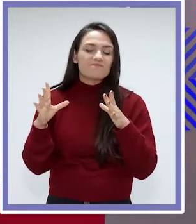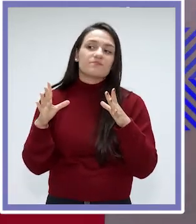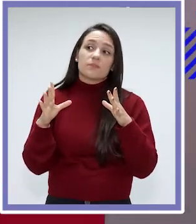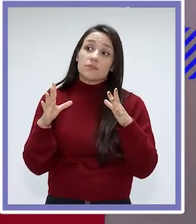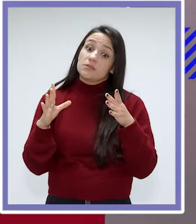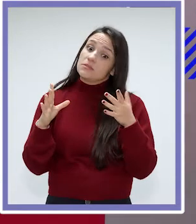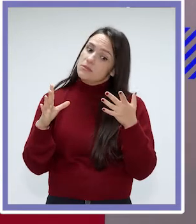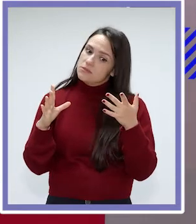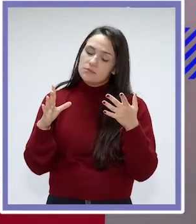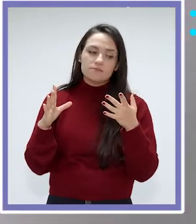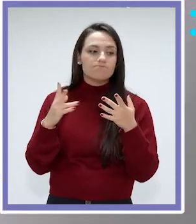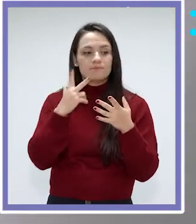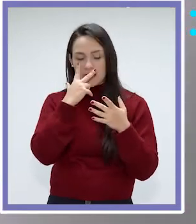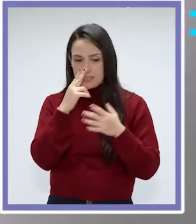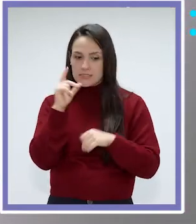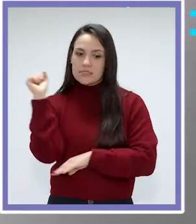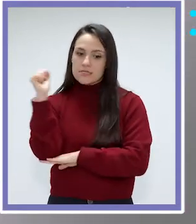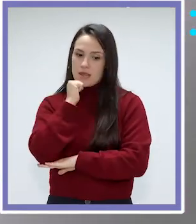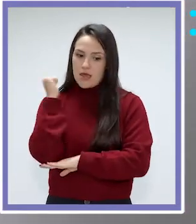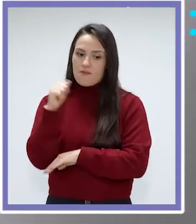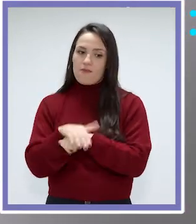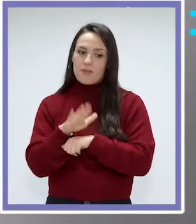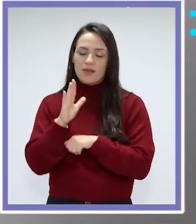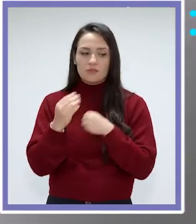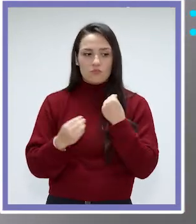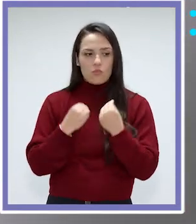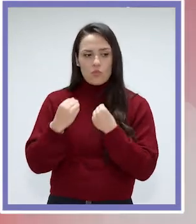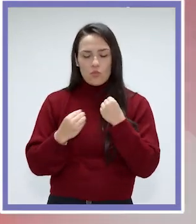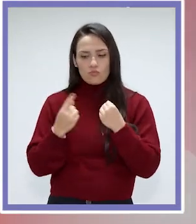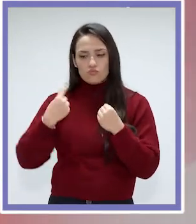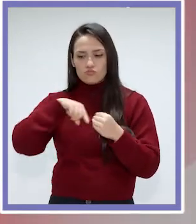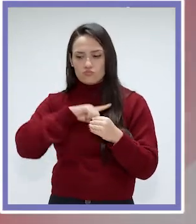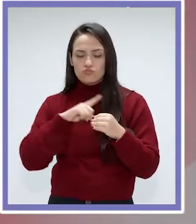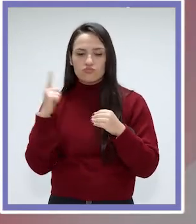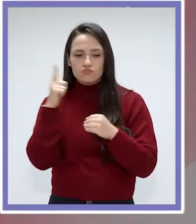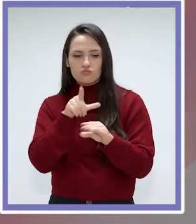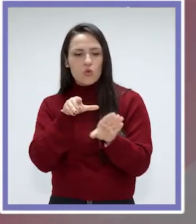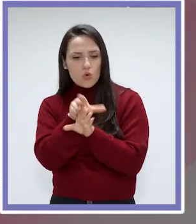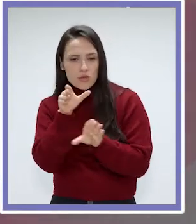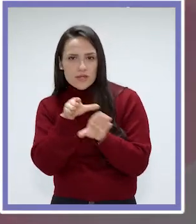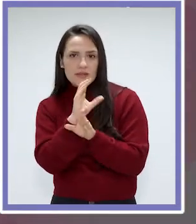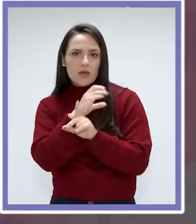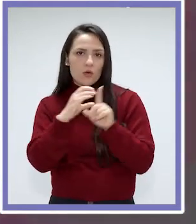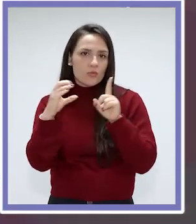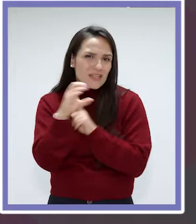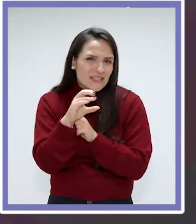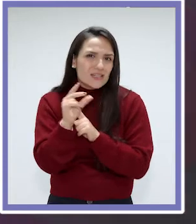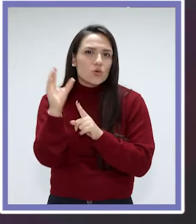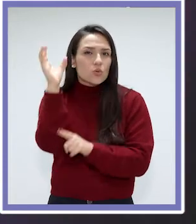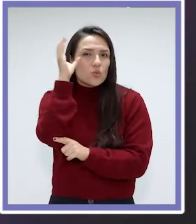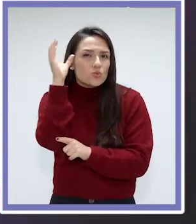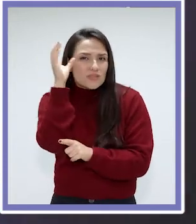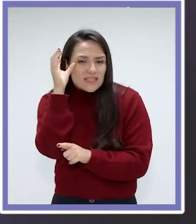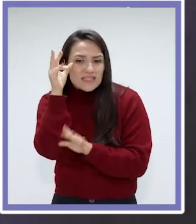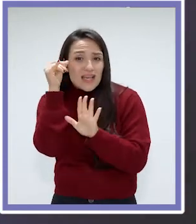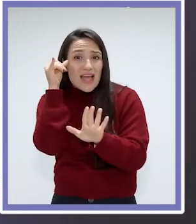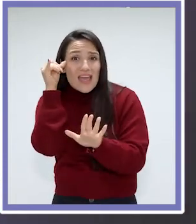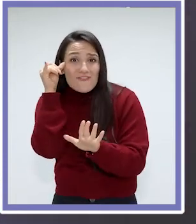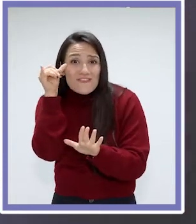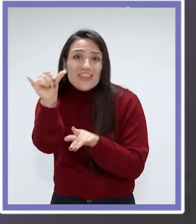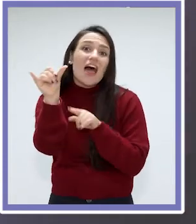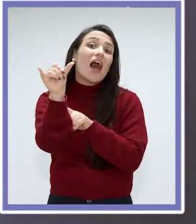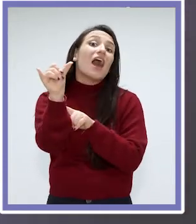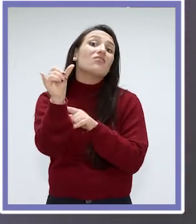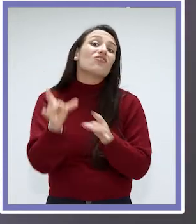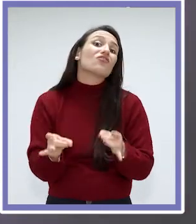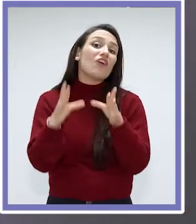então isso tende a agravar. Agora, como é que a gente pode fazer um trabalho de educação, por exemplo, com a comunidade, para mitigar